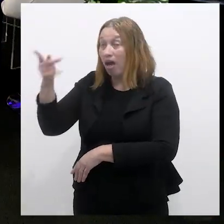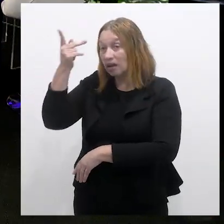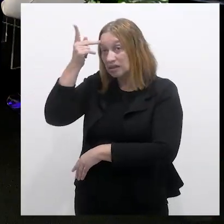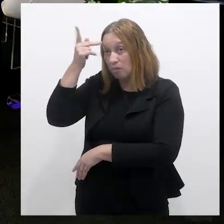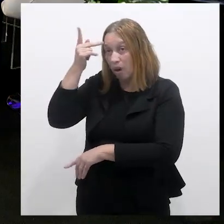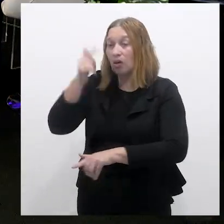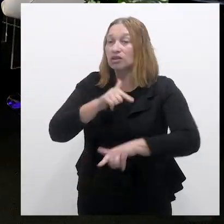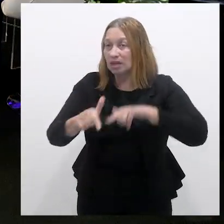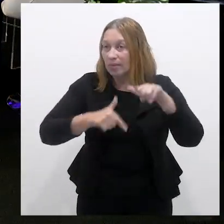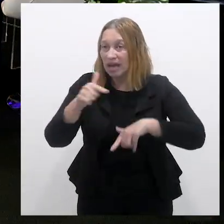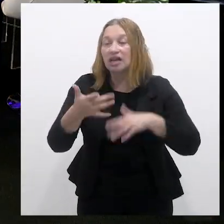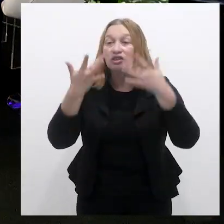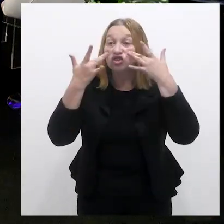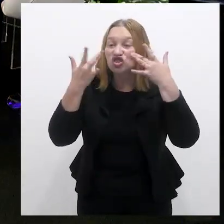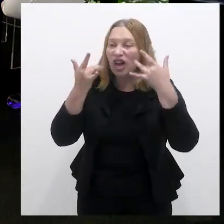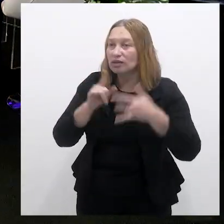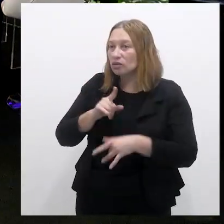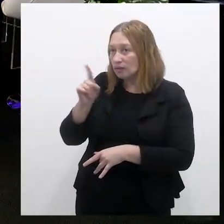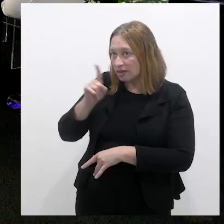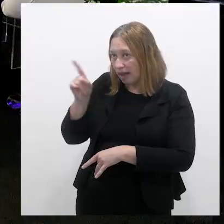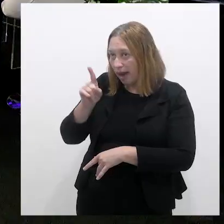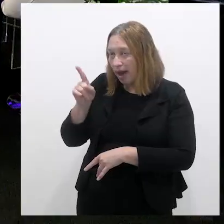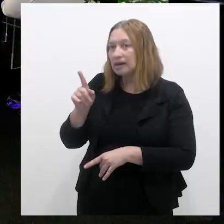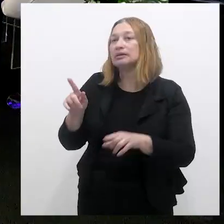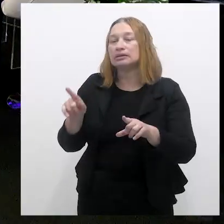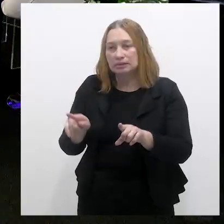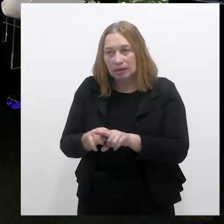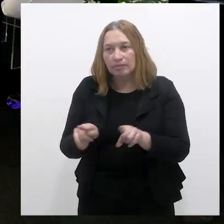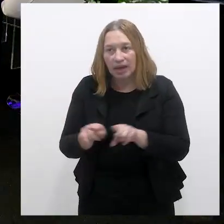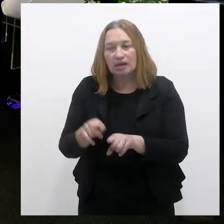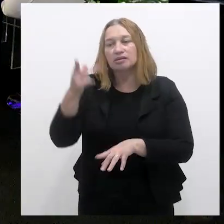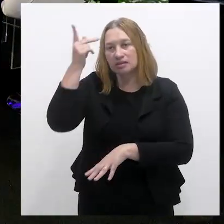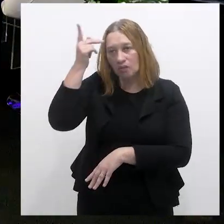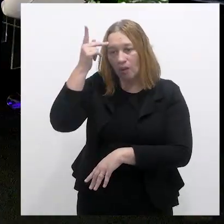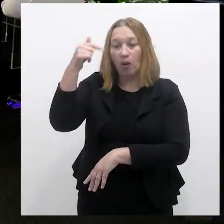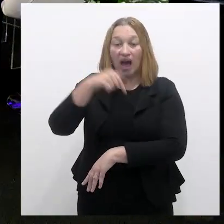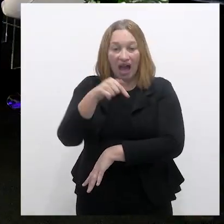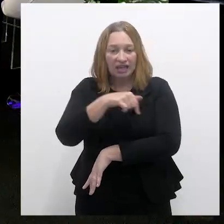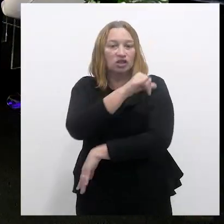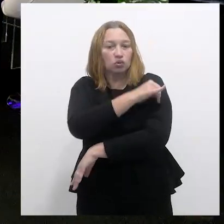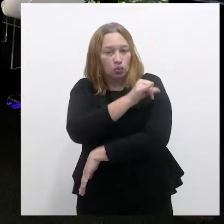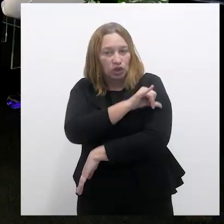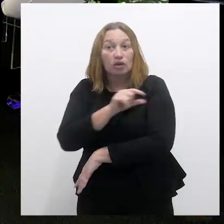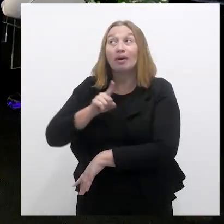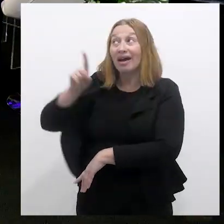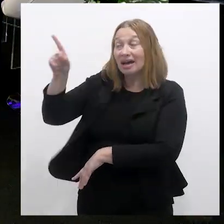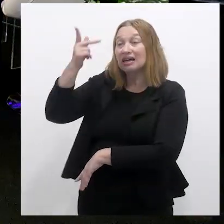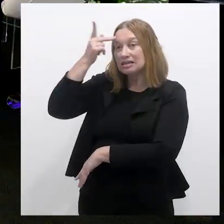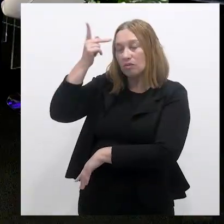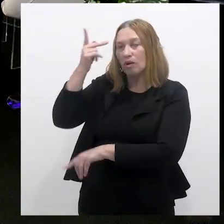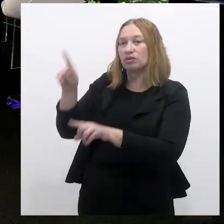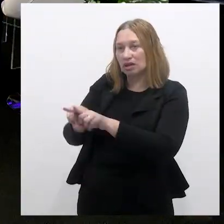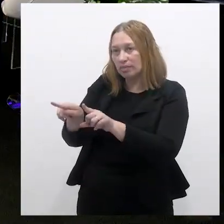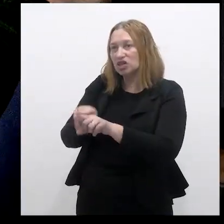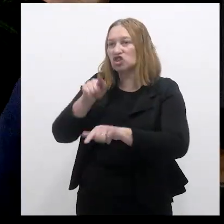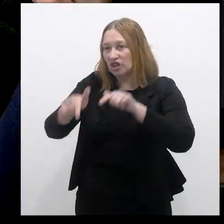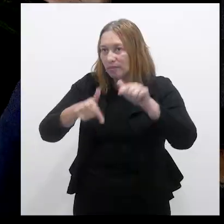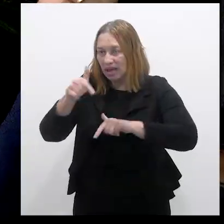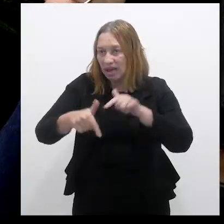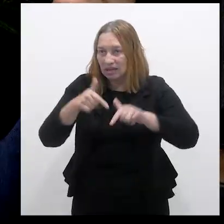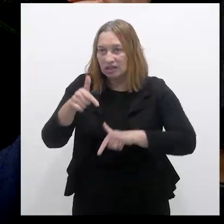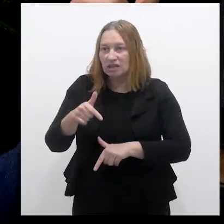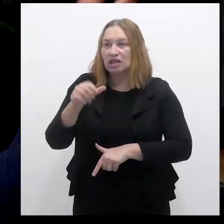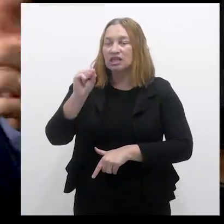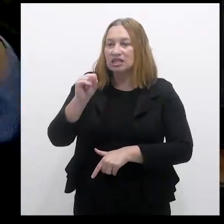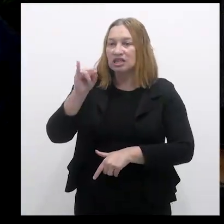foi diretor da... Foi diretor do Teatro Municipal aqui. Não, e Daí, em São Paulo também. Aí depois da ele fez USESP. uma das maiores revoluções